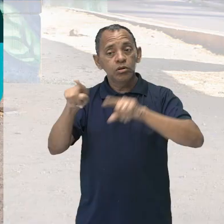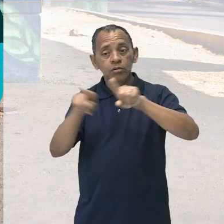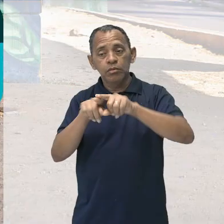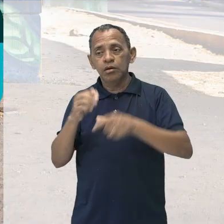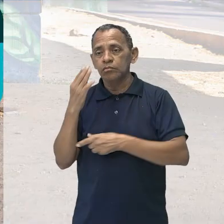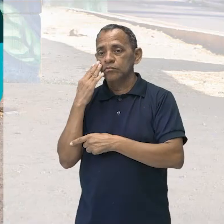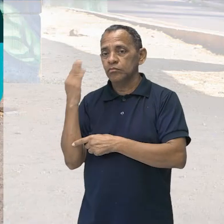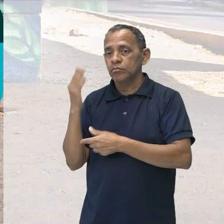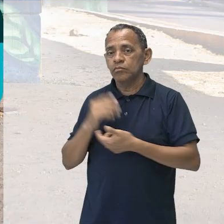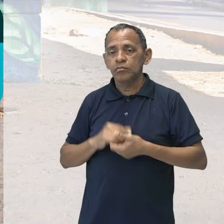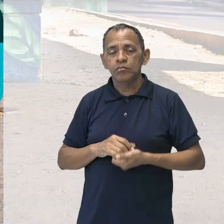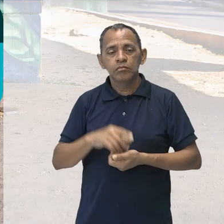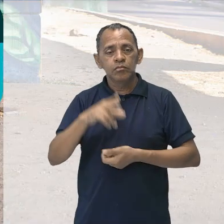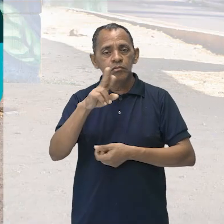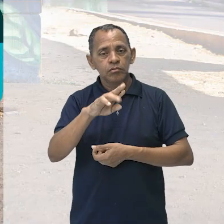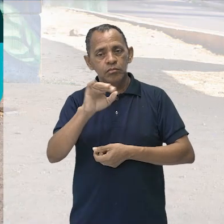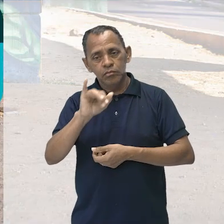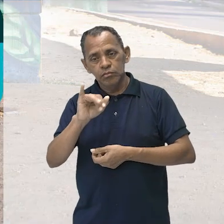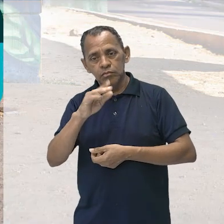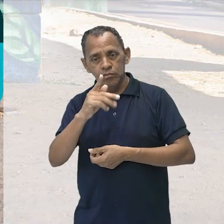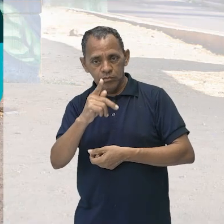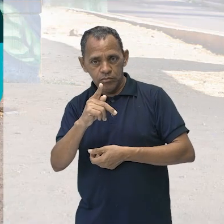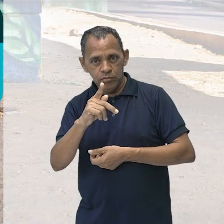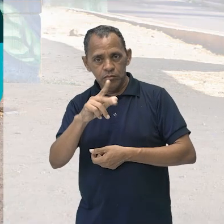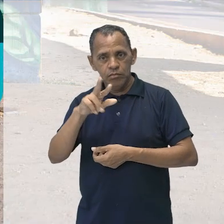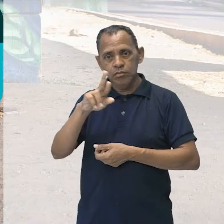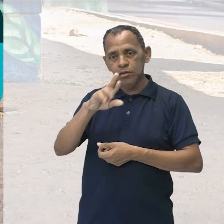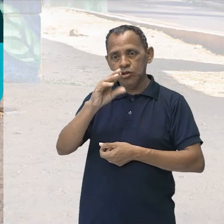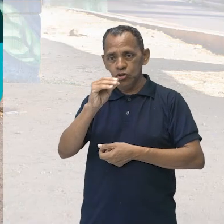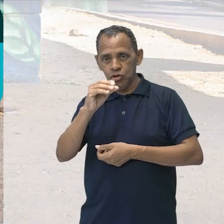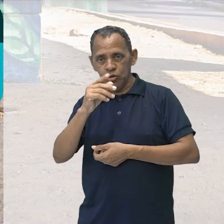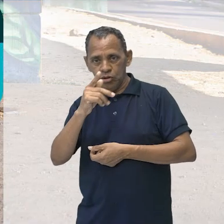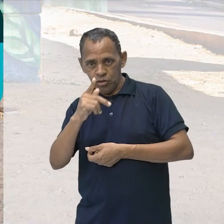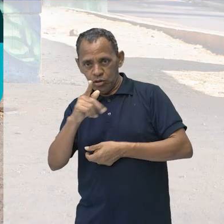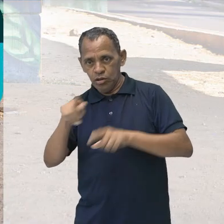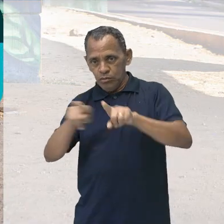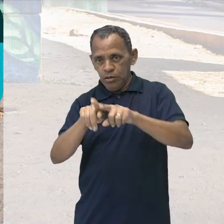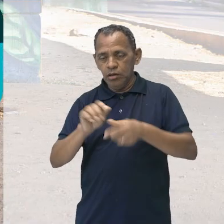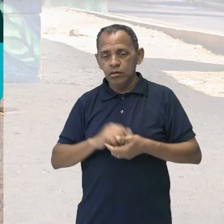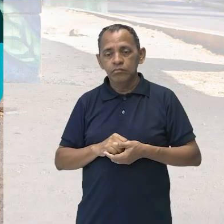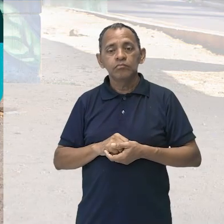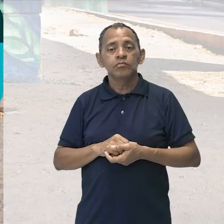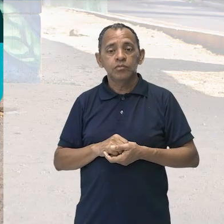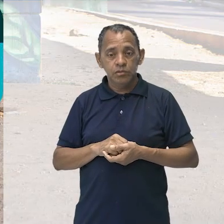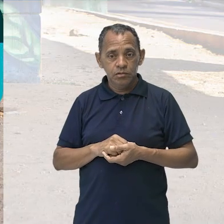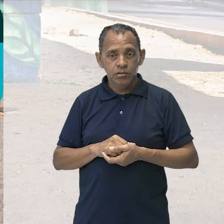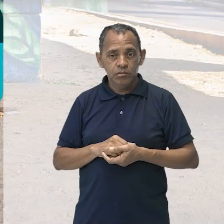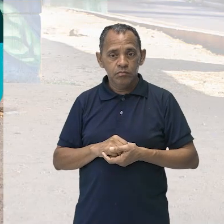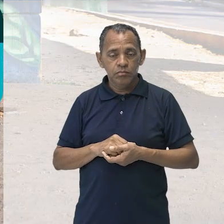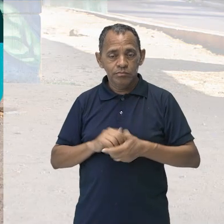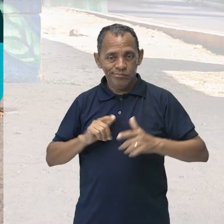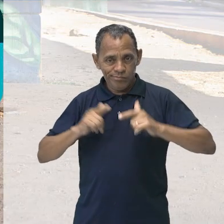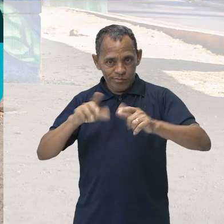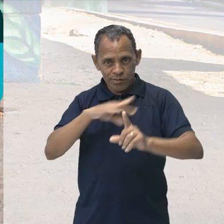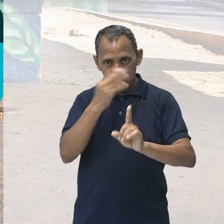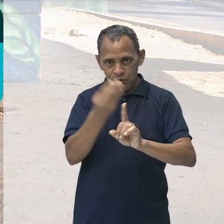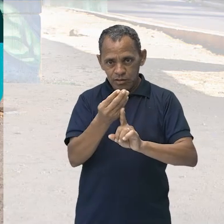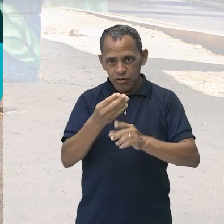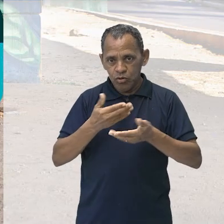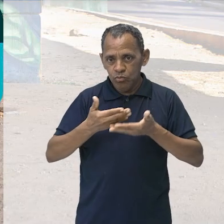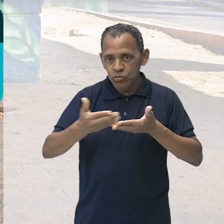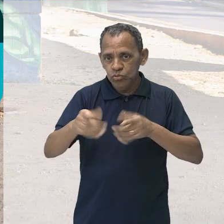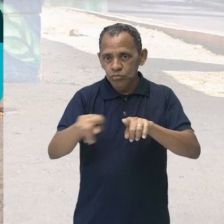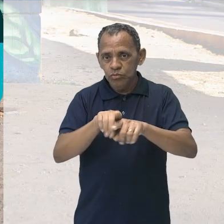é chamado hip hop, ou seja, música rap. Então, o hip hop, ele é um movimento artístico que